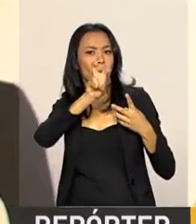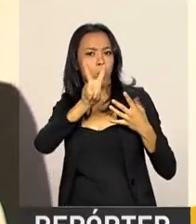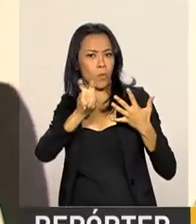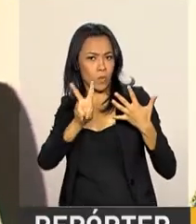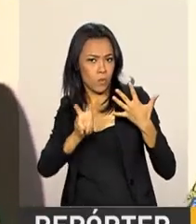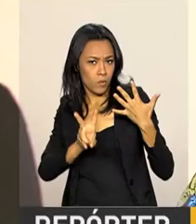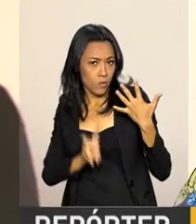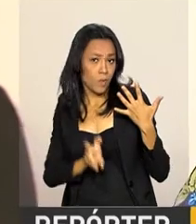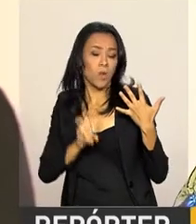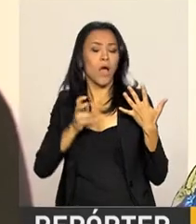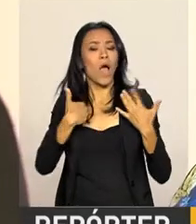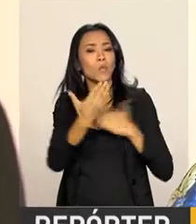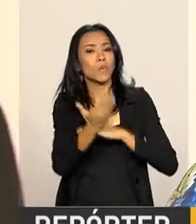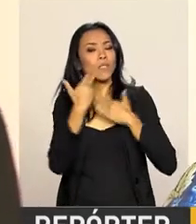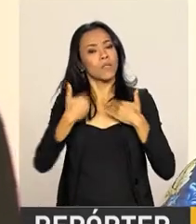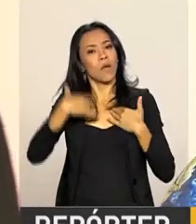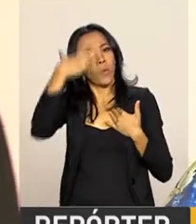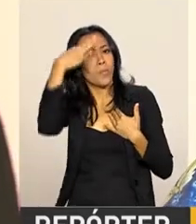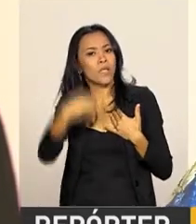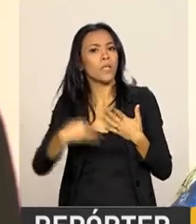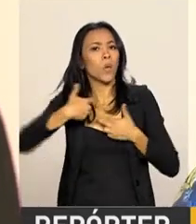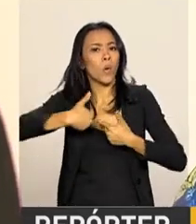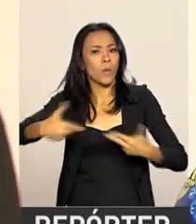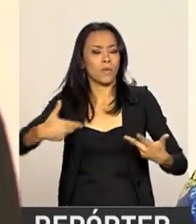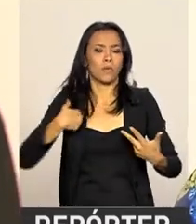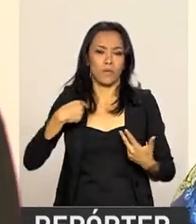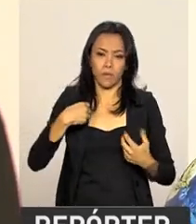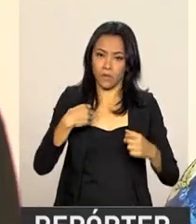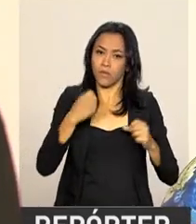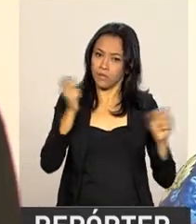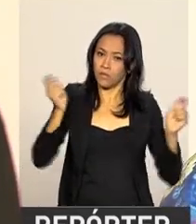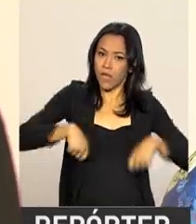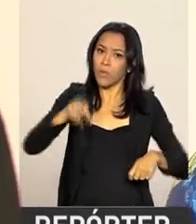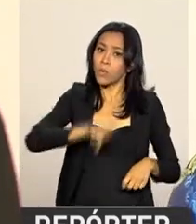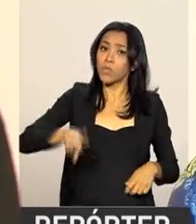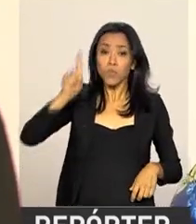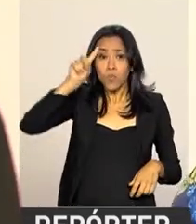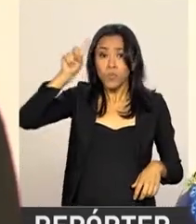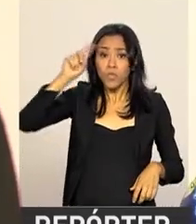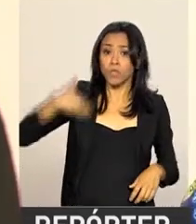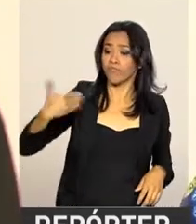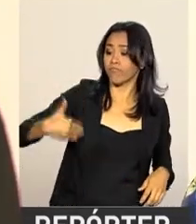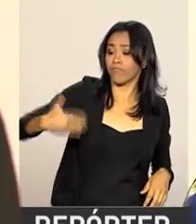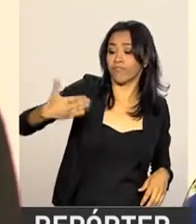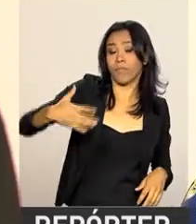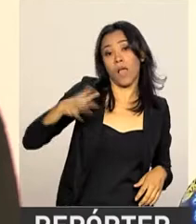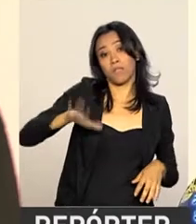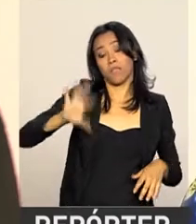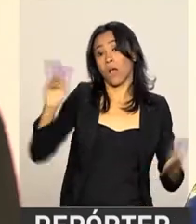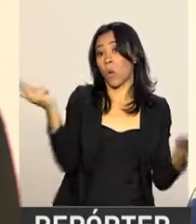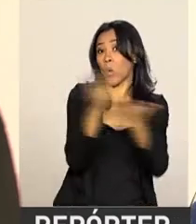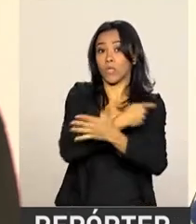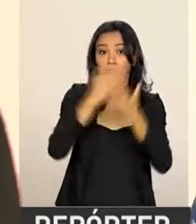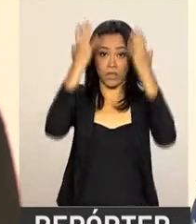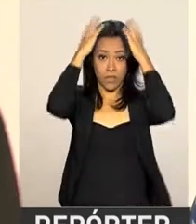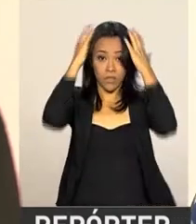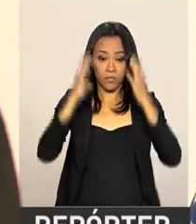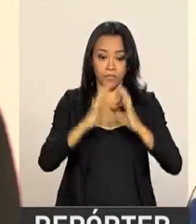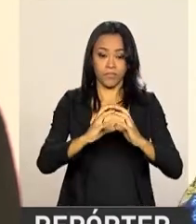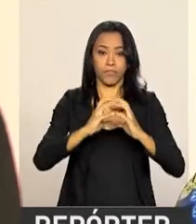nos ajudando a compreender as coisas que a gente pode utilizar no nosso dia a dia, Caso alguém tenha um AVC, eu aprendi aqui a